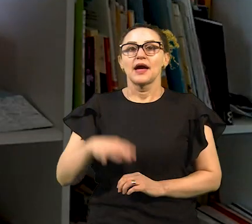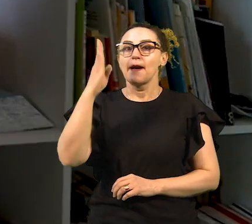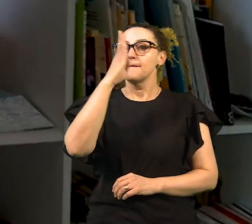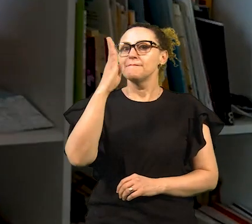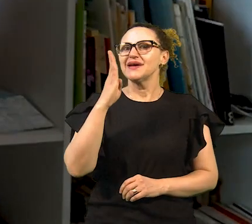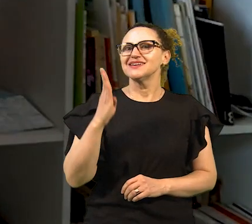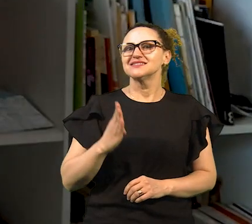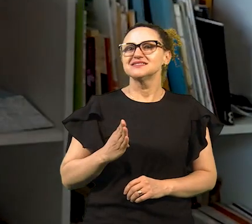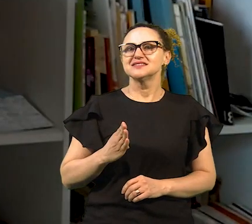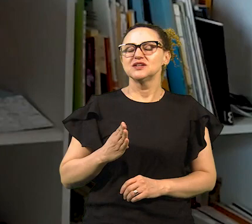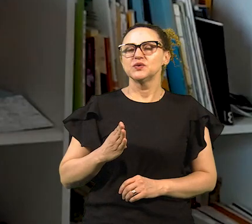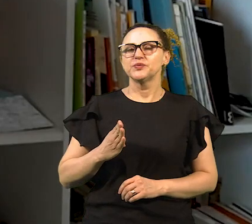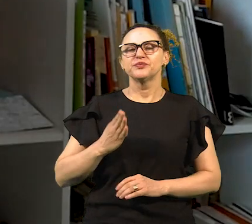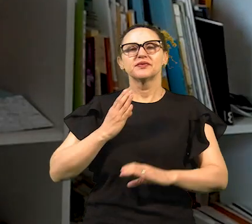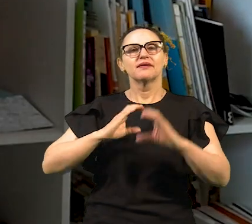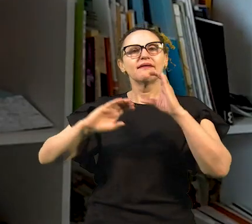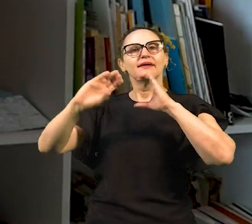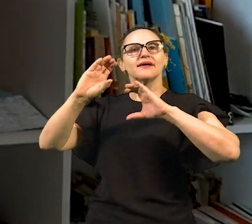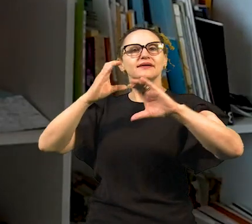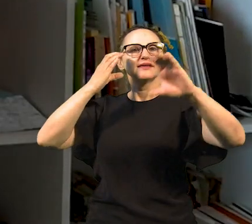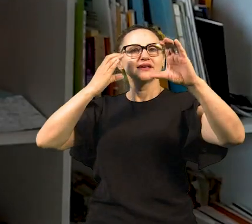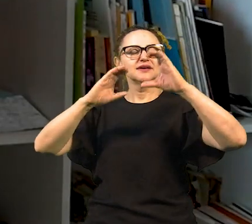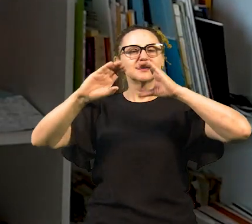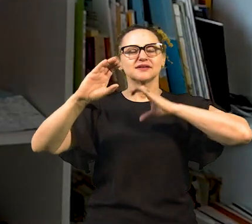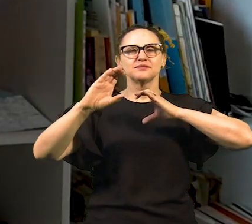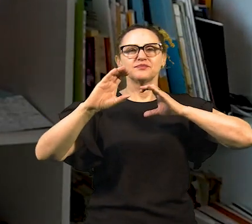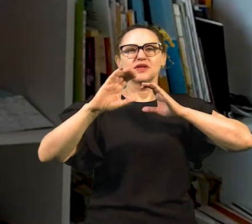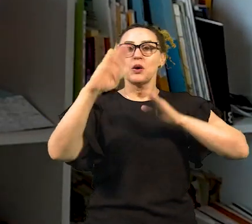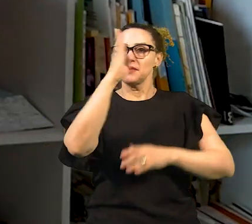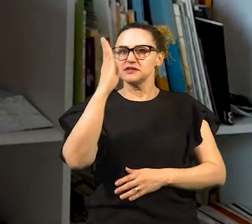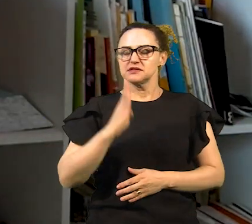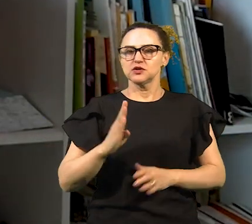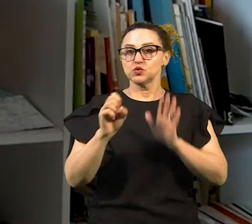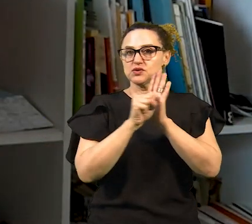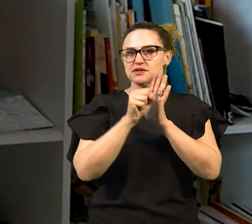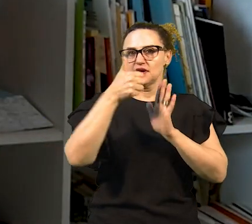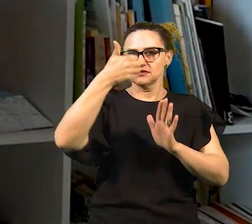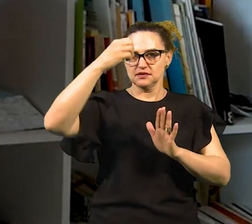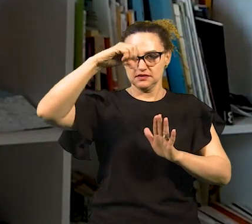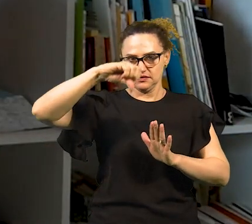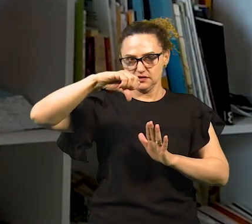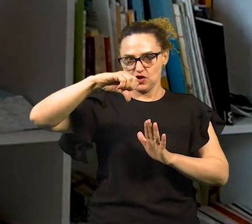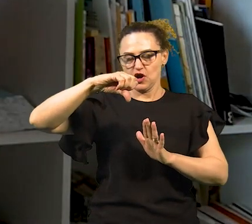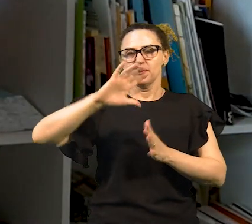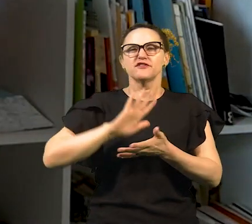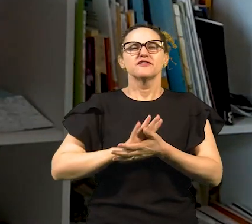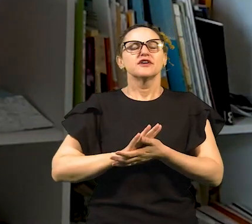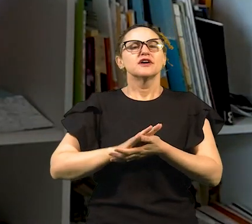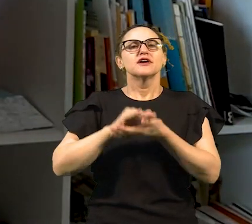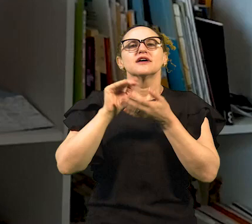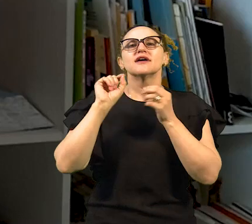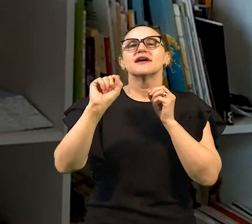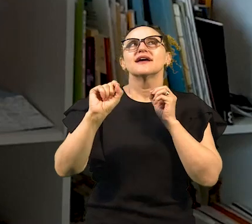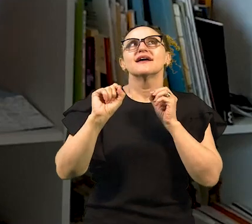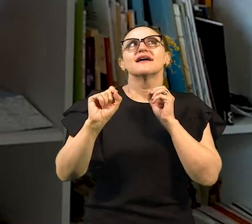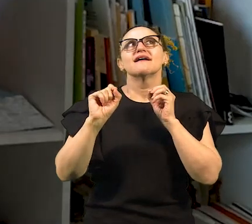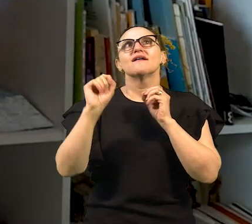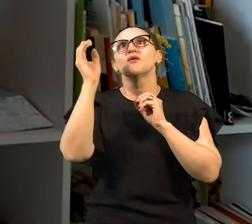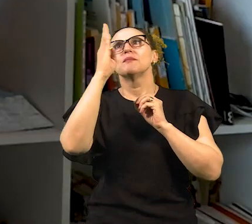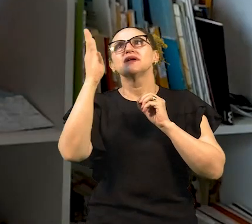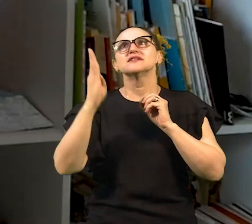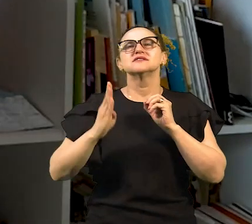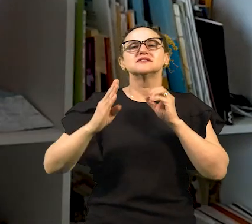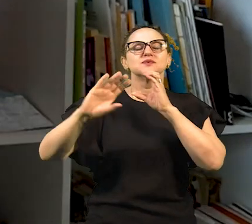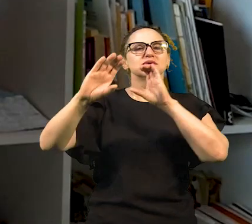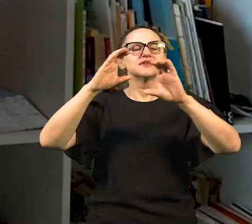Brasil que canta. O Brasil do século XIX, do final do século XIX, do início do século XX, também é um Brasil que canta, não é só um Brasil que